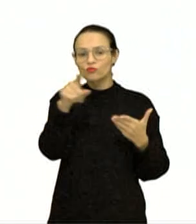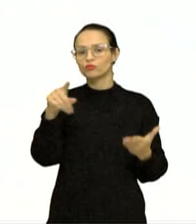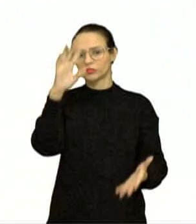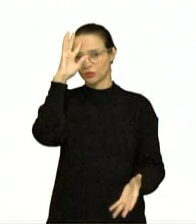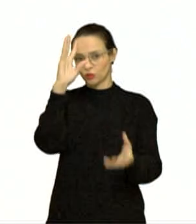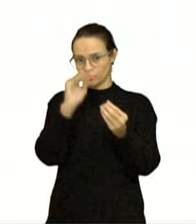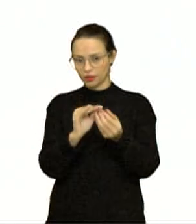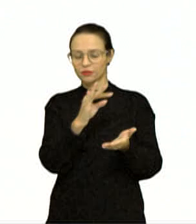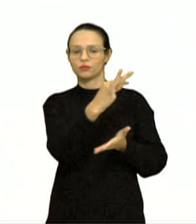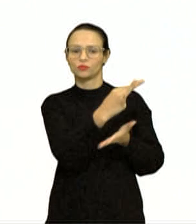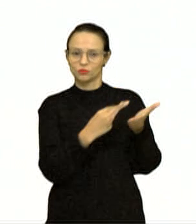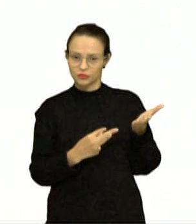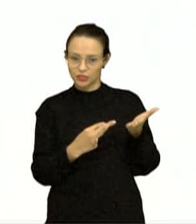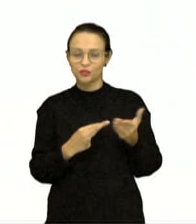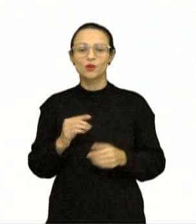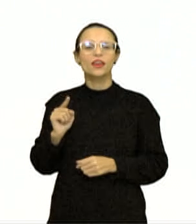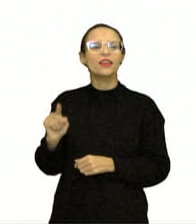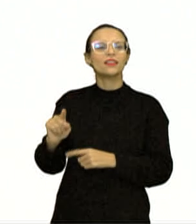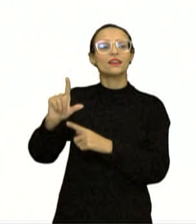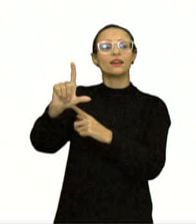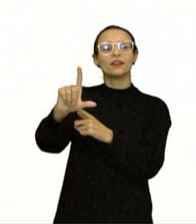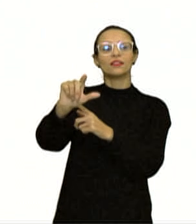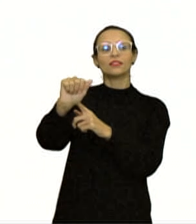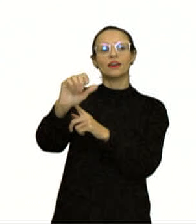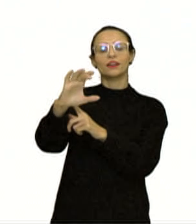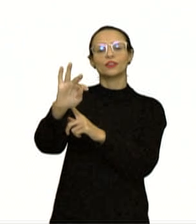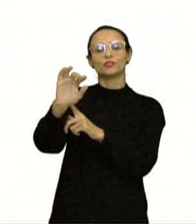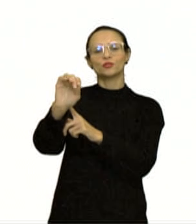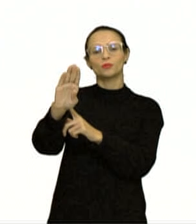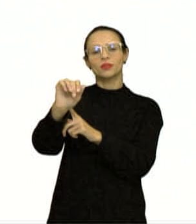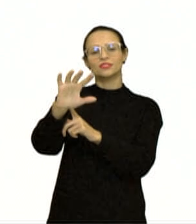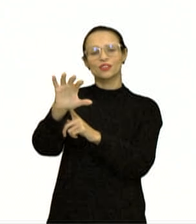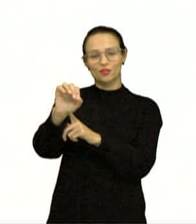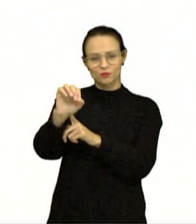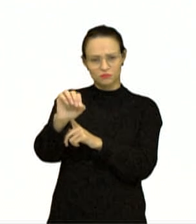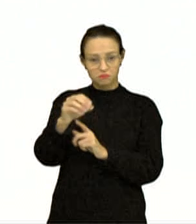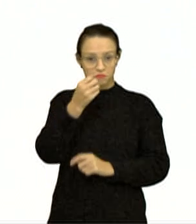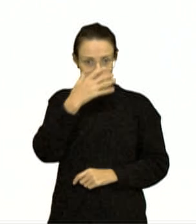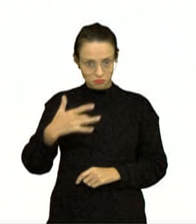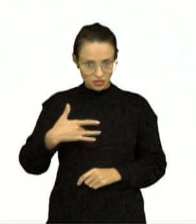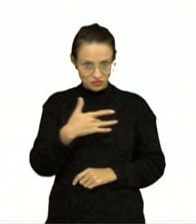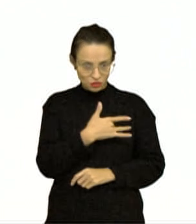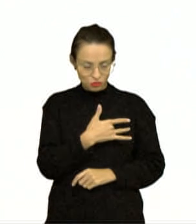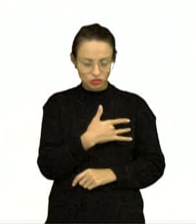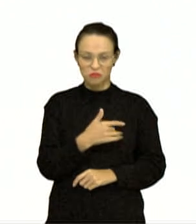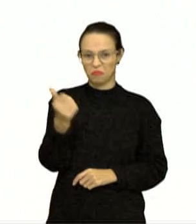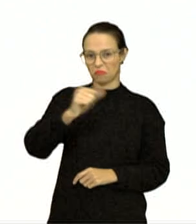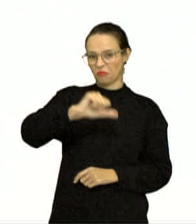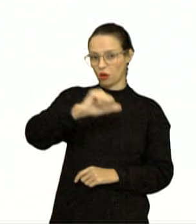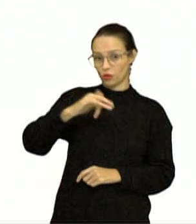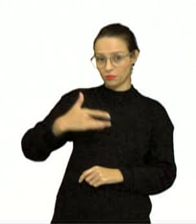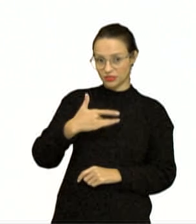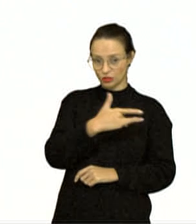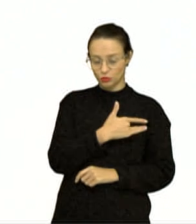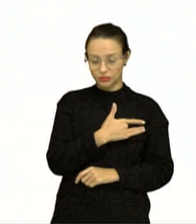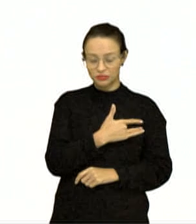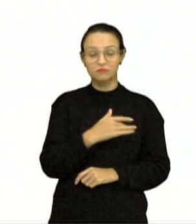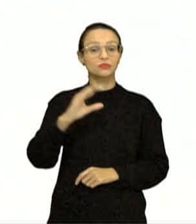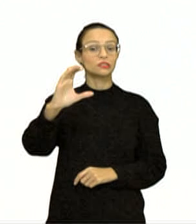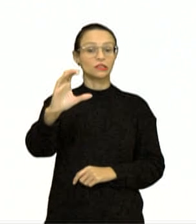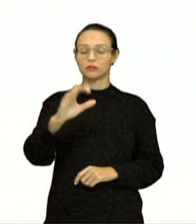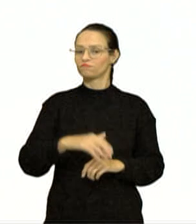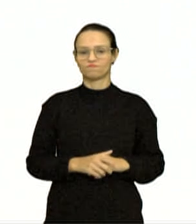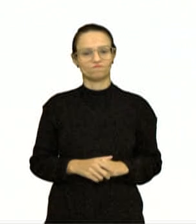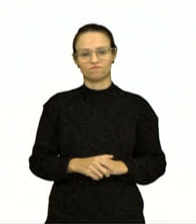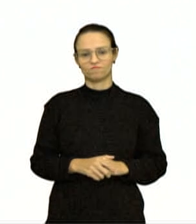do texto, os lactobacilos, letra A, fazem bem à saúde. B, fazem mal à saúde. C, não devem